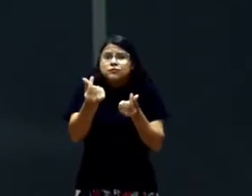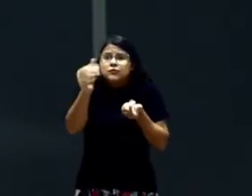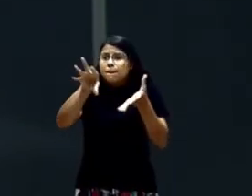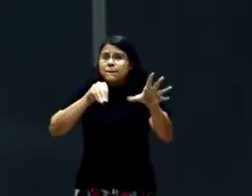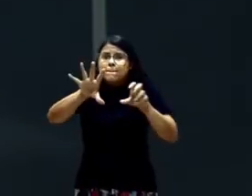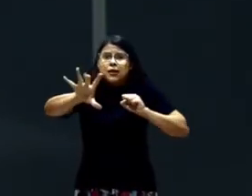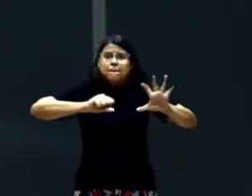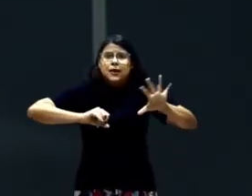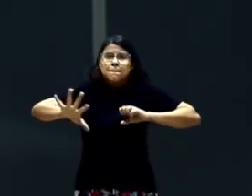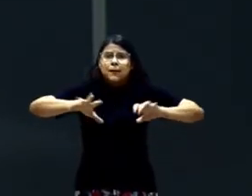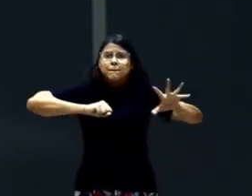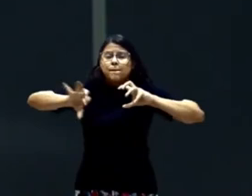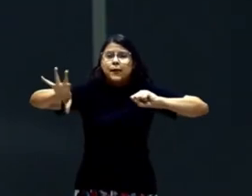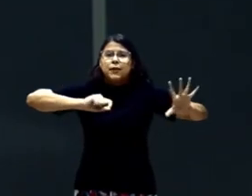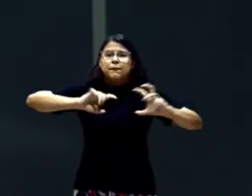conquistar,